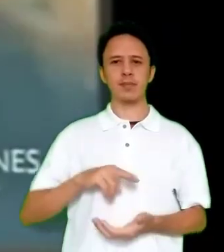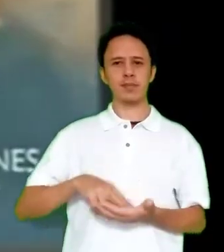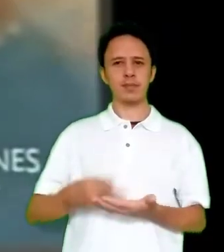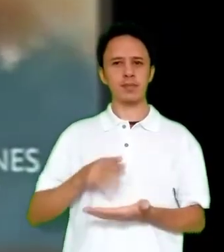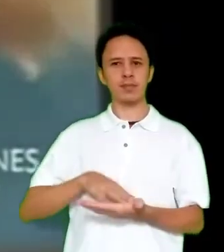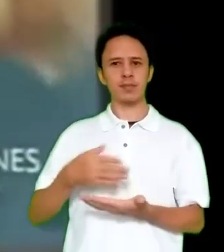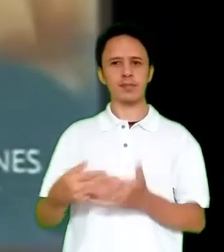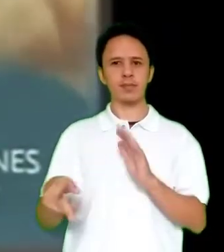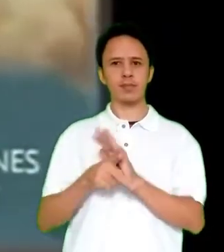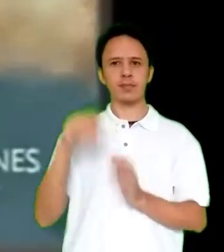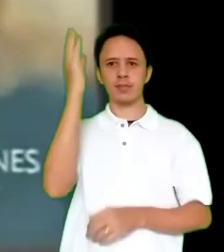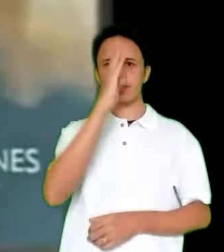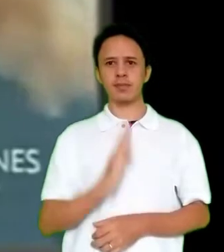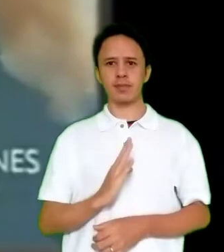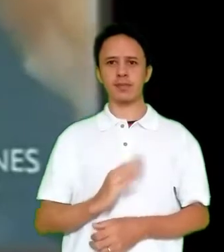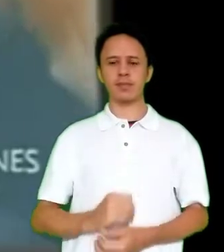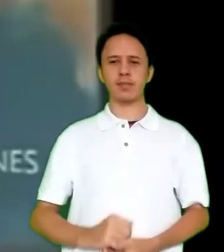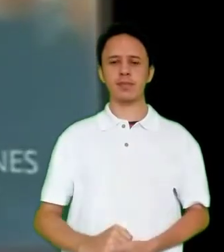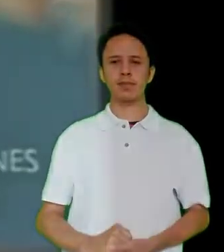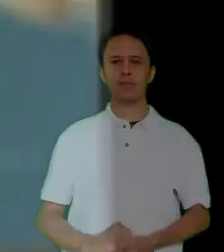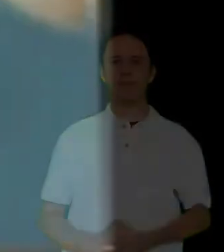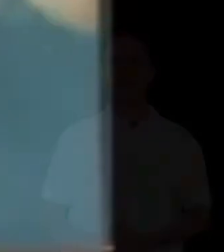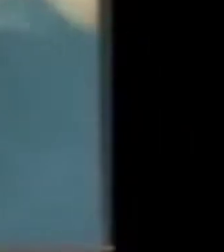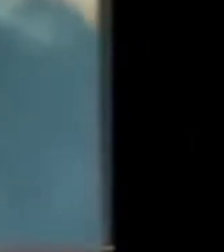Versão brasileira, Álamo.